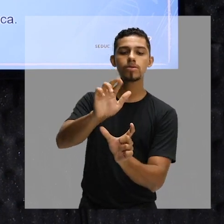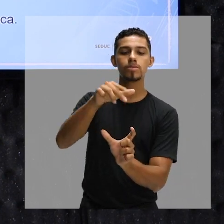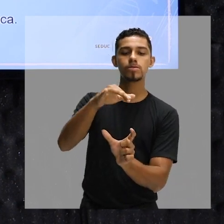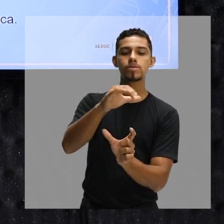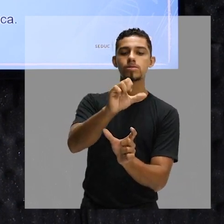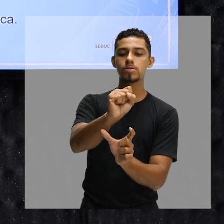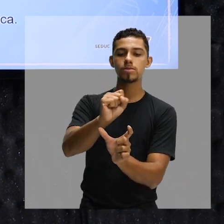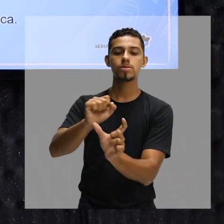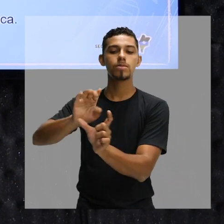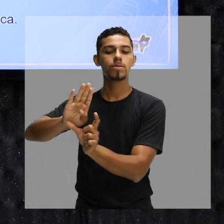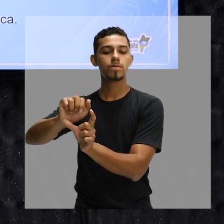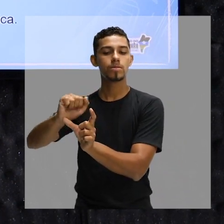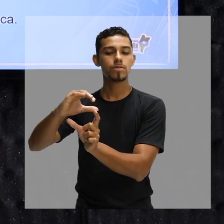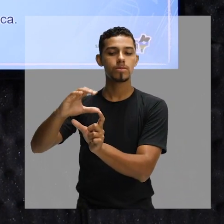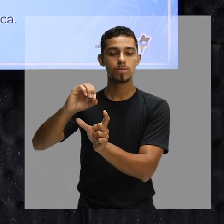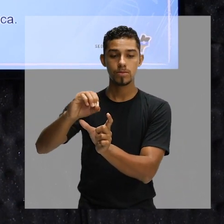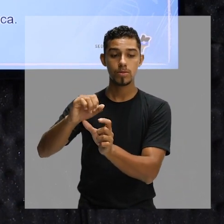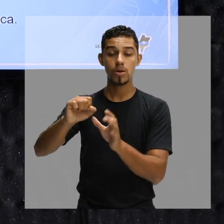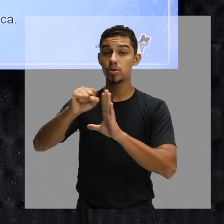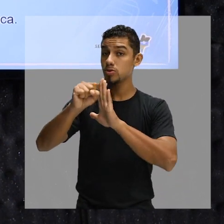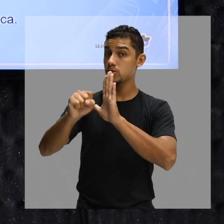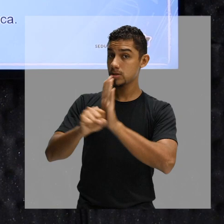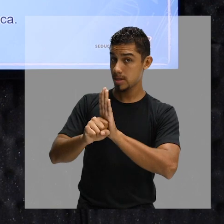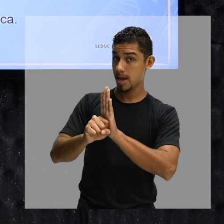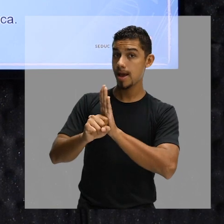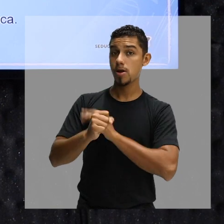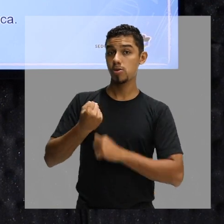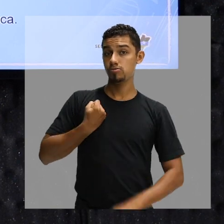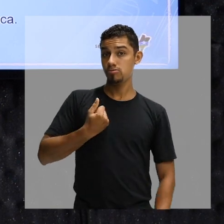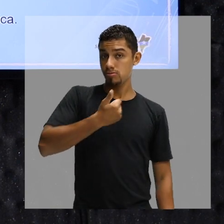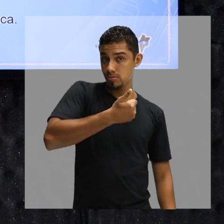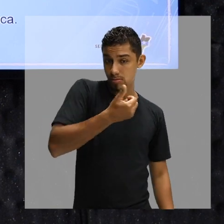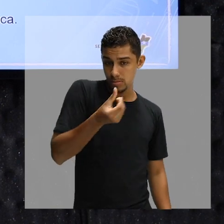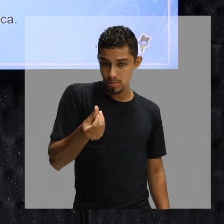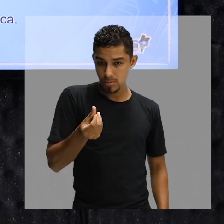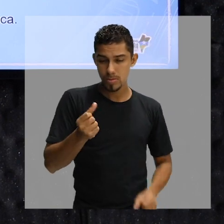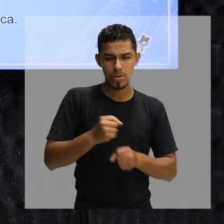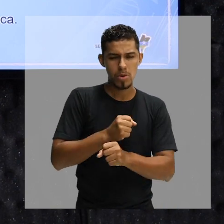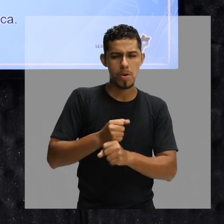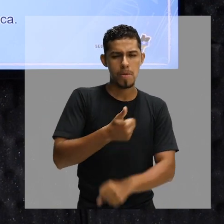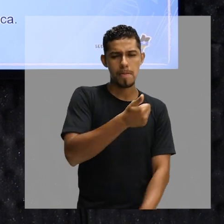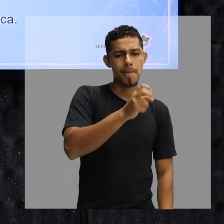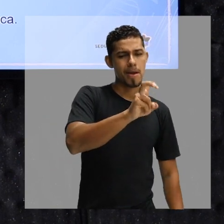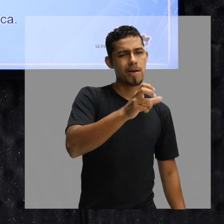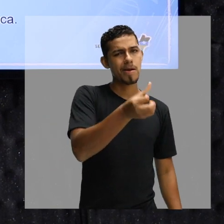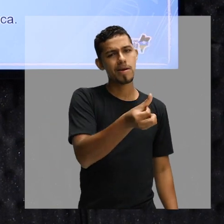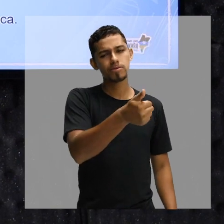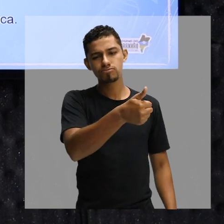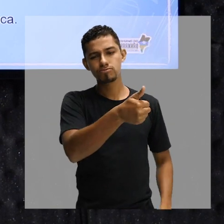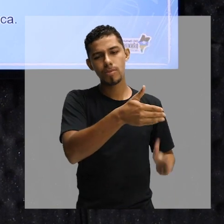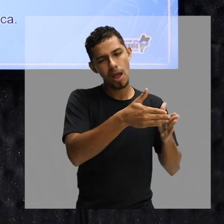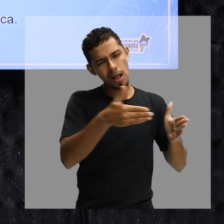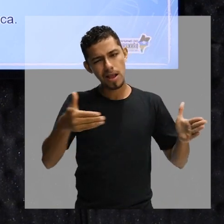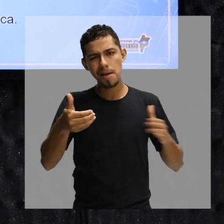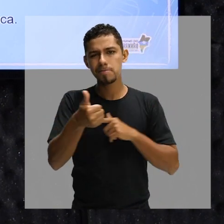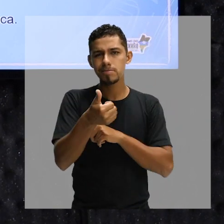de dominar a natureza. Bom, sempre foi um sonho do ser humano exercer o domínio sobre a